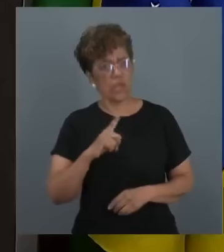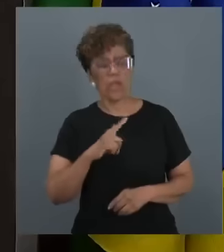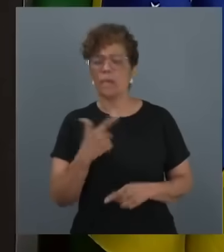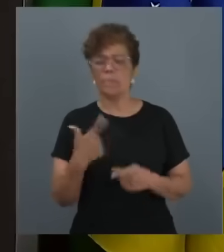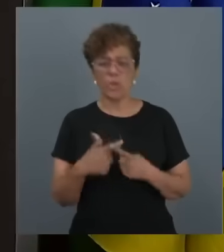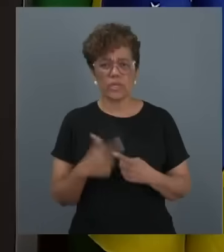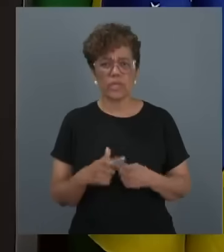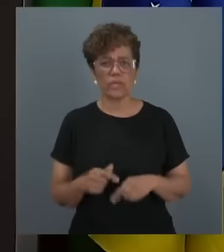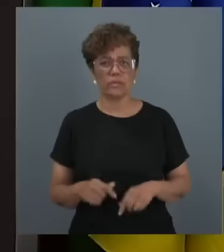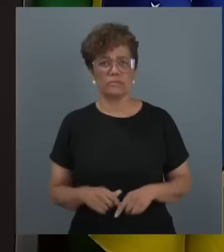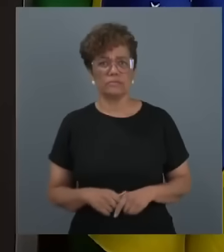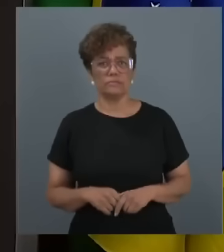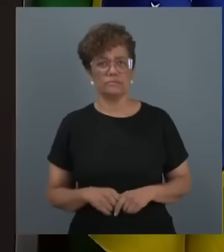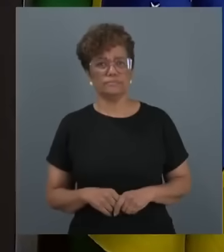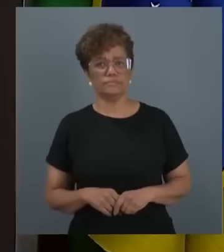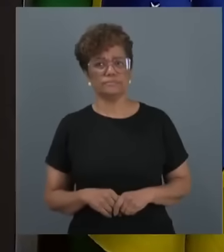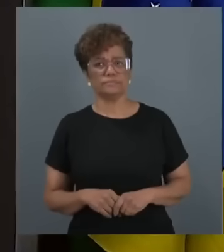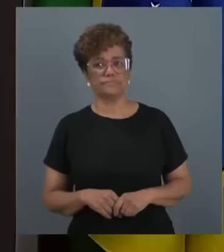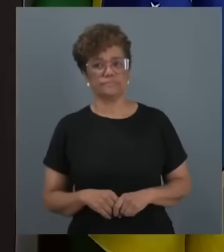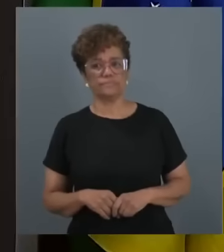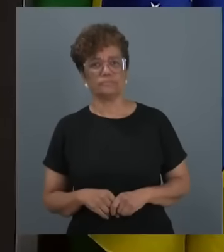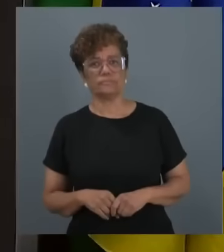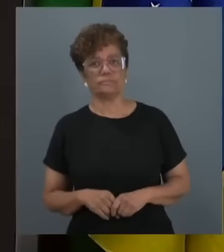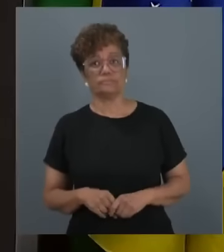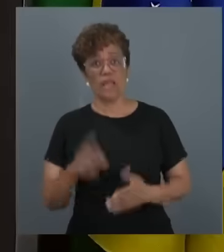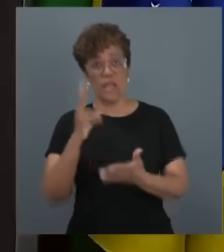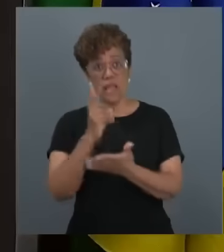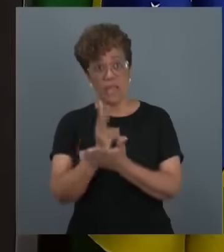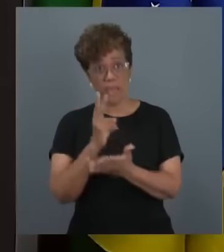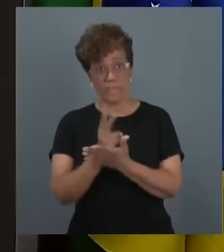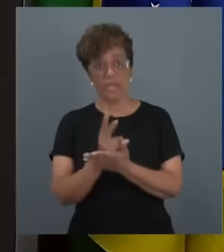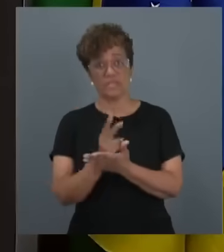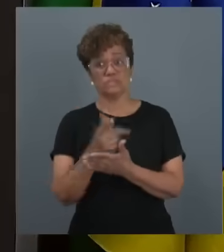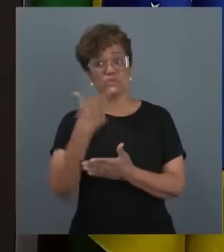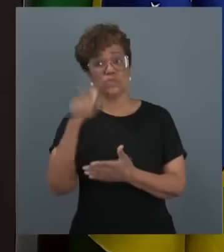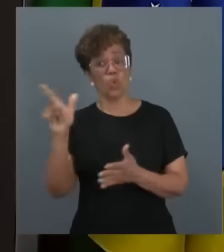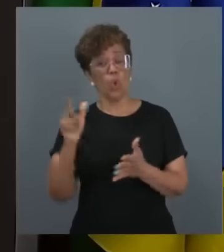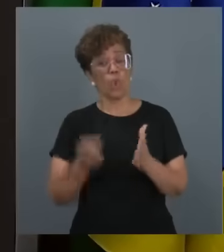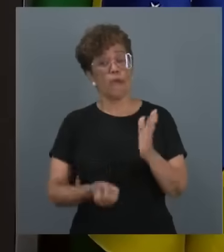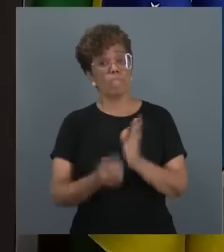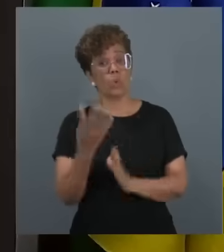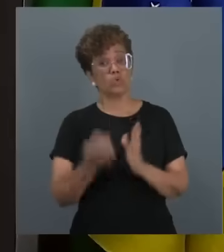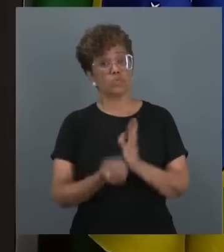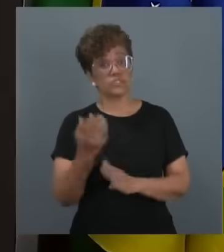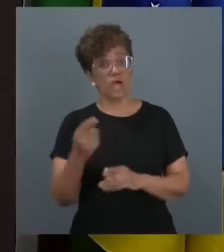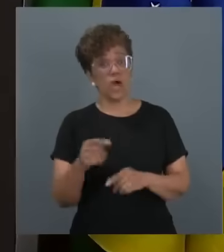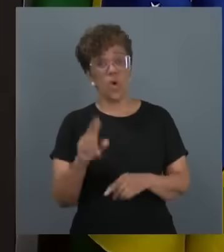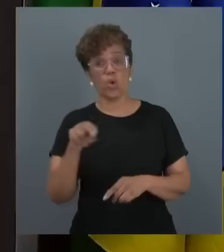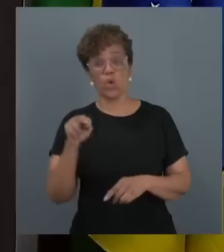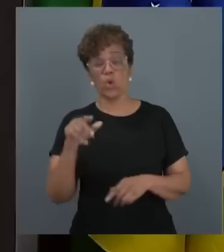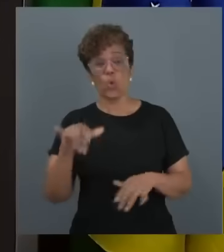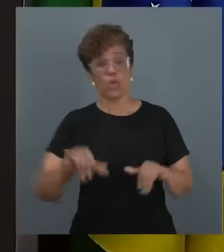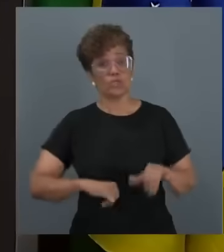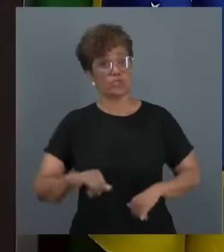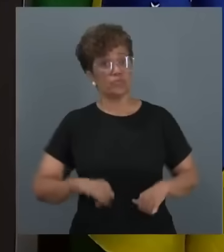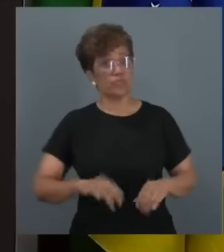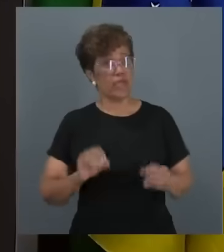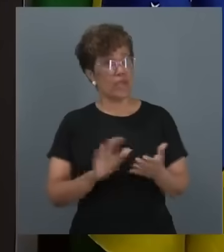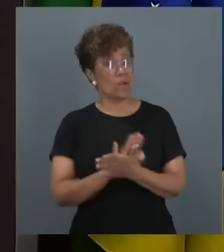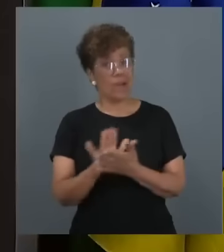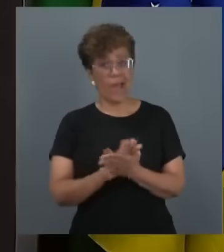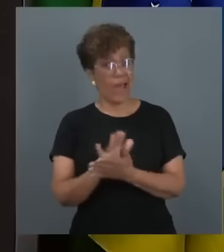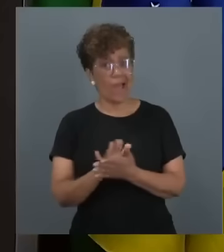quê? É a mesma linha de outras produções que nunca sofreram nenhuma